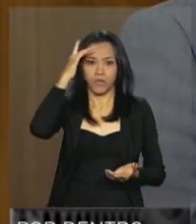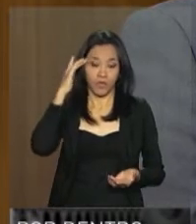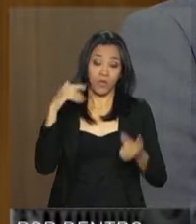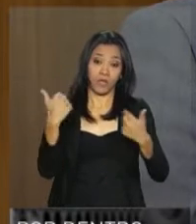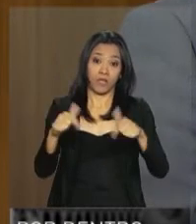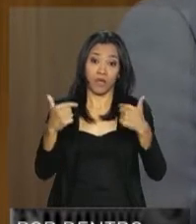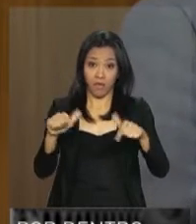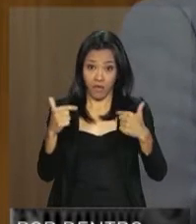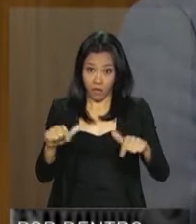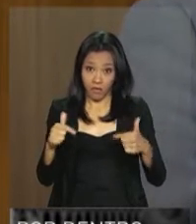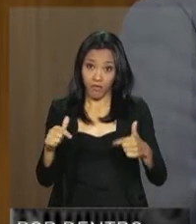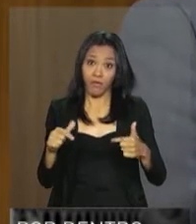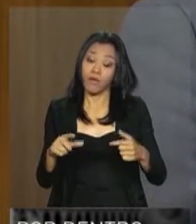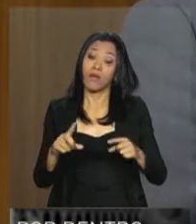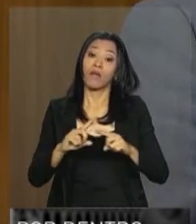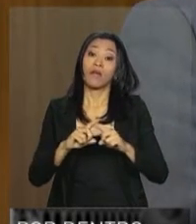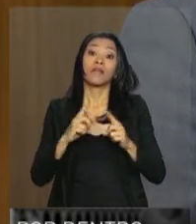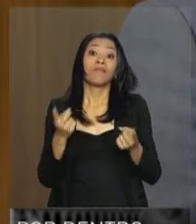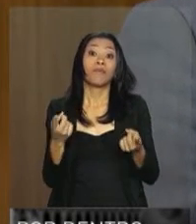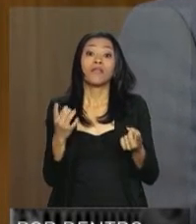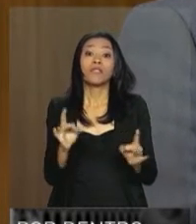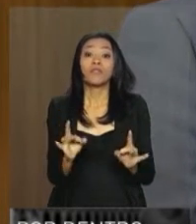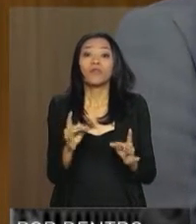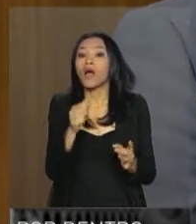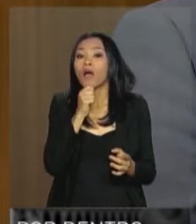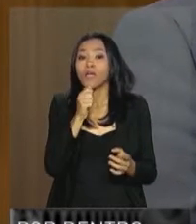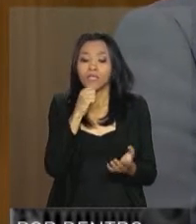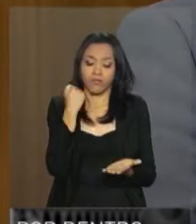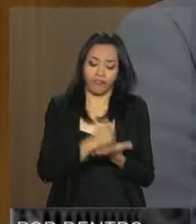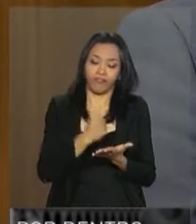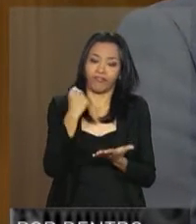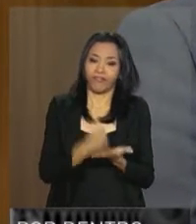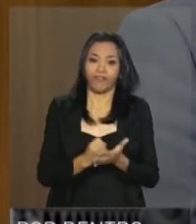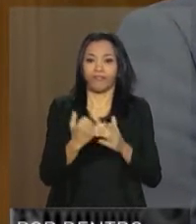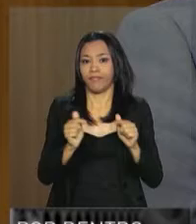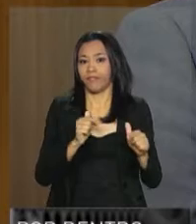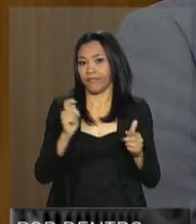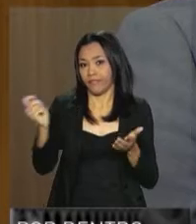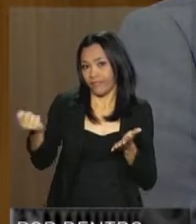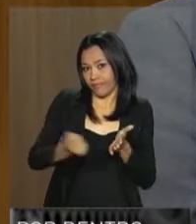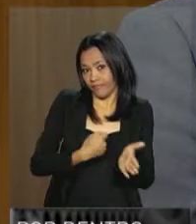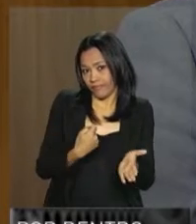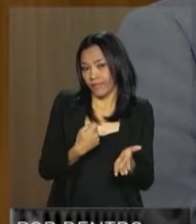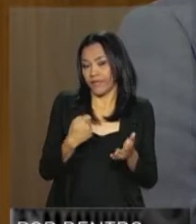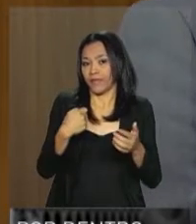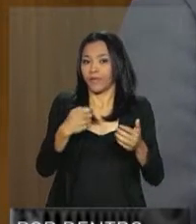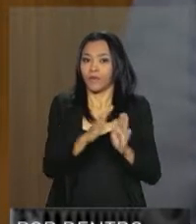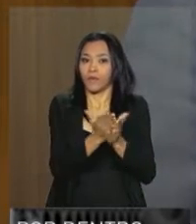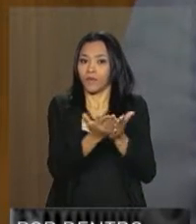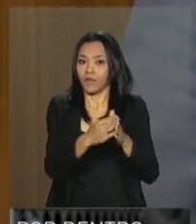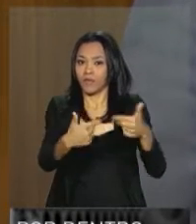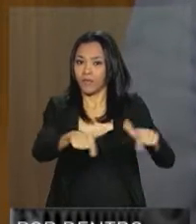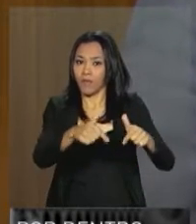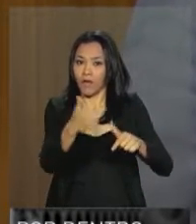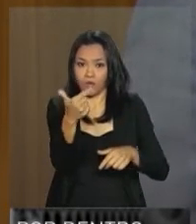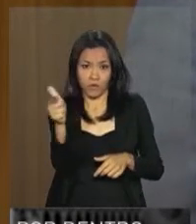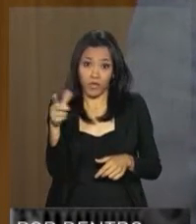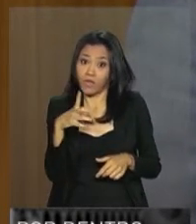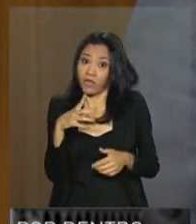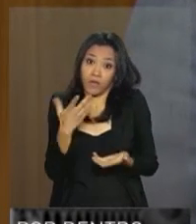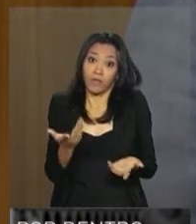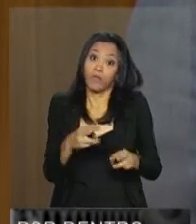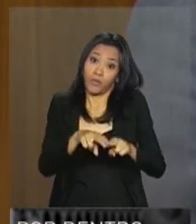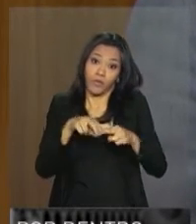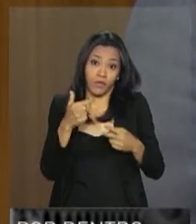porém na informalidade sem nenhuma garantia de qualquer direito trabalhista o trabalhador